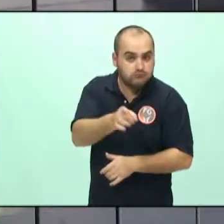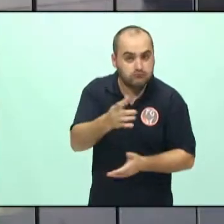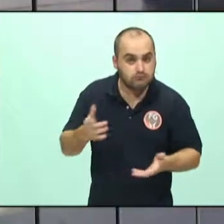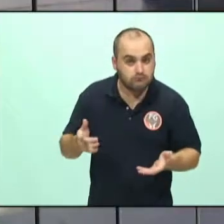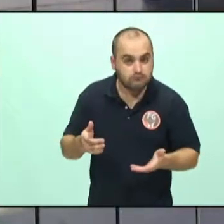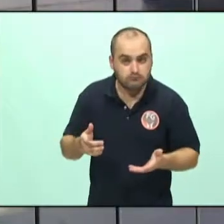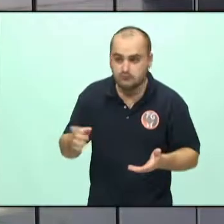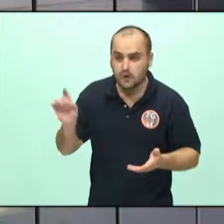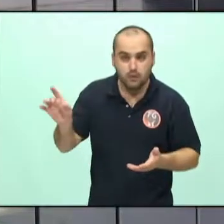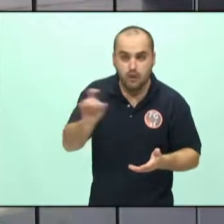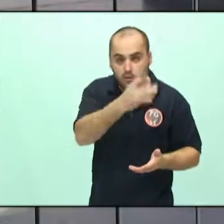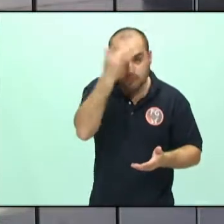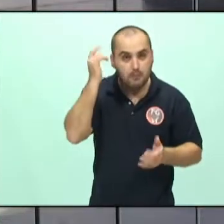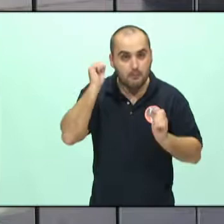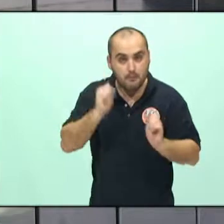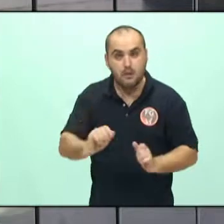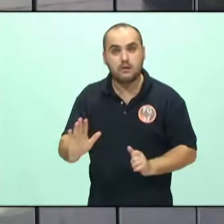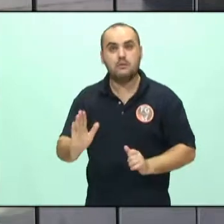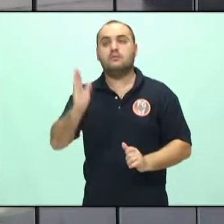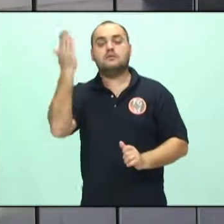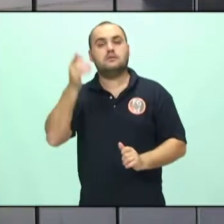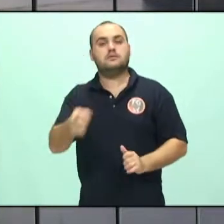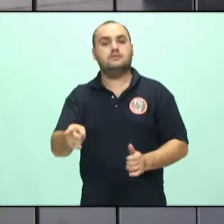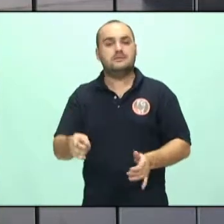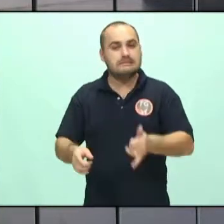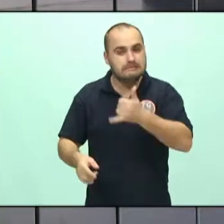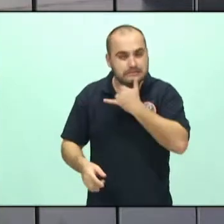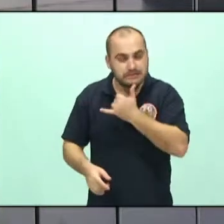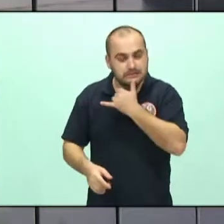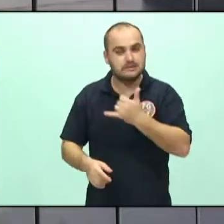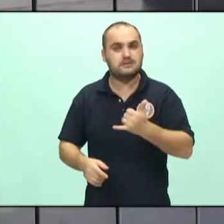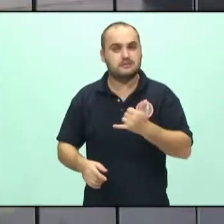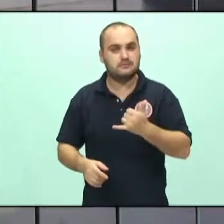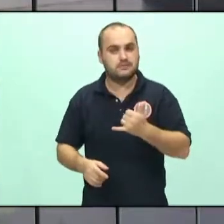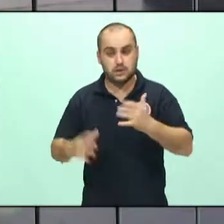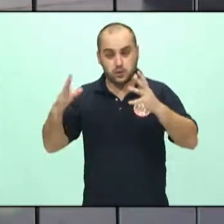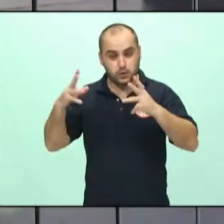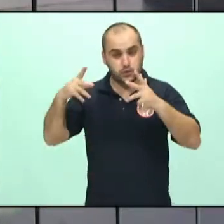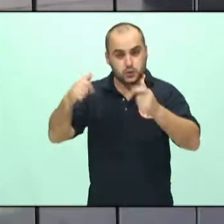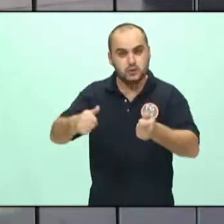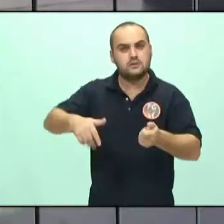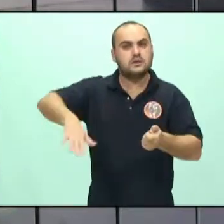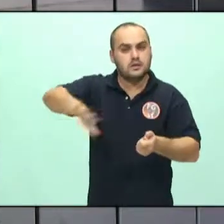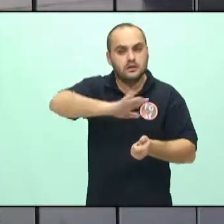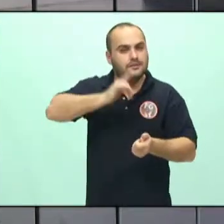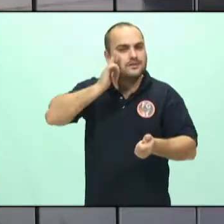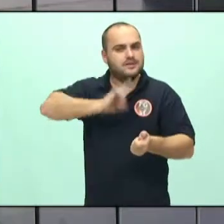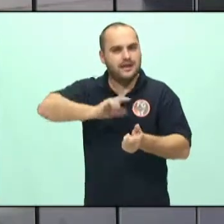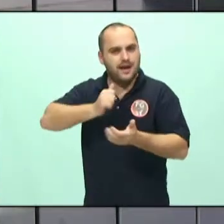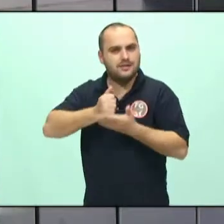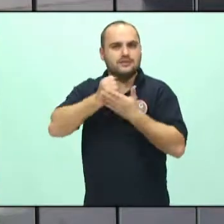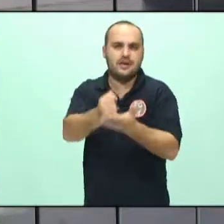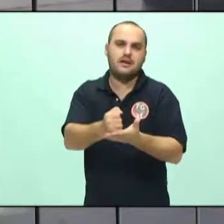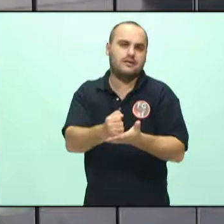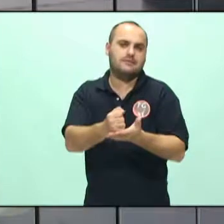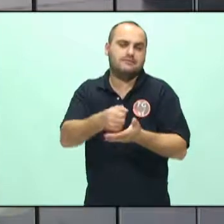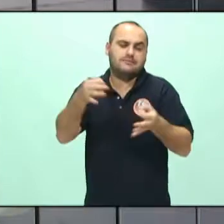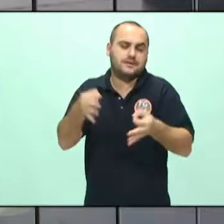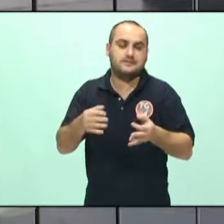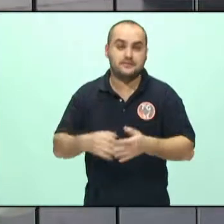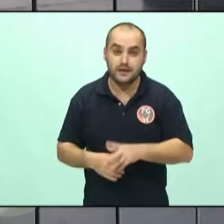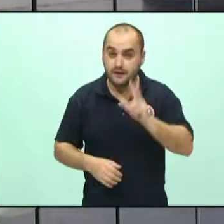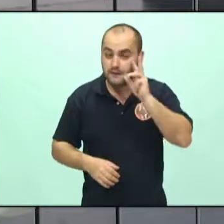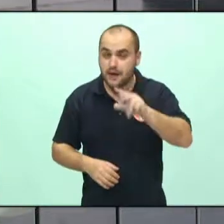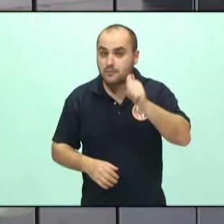esse caso na família. E é muito triste, amigo. Então, assim, tudo que a gente puder fazer para ajudar é bem-vindo. Você vê essas senhorinhas do câncer,